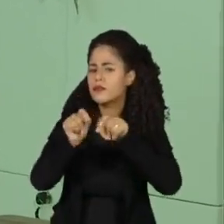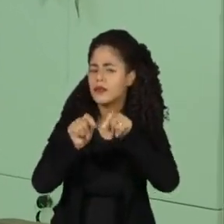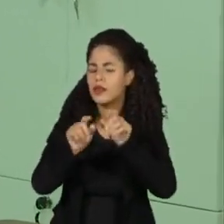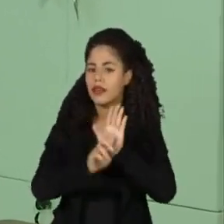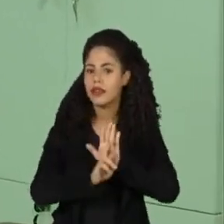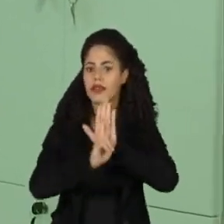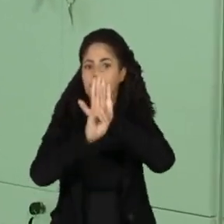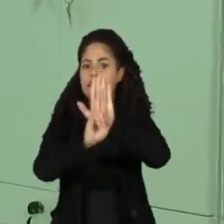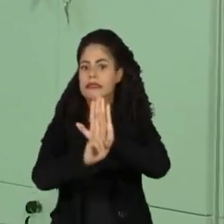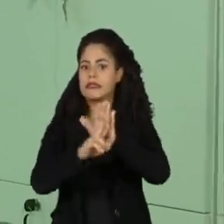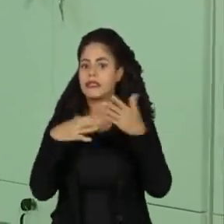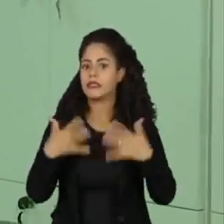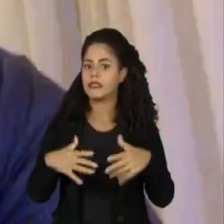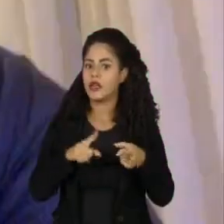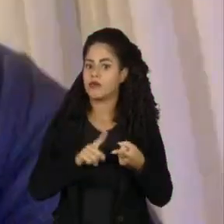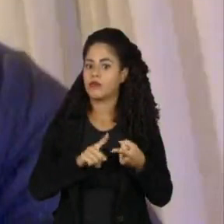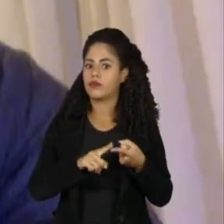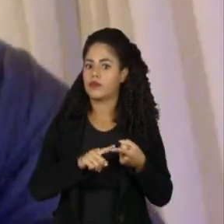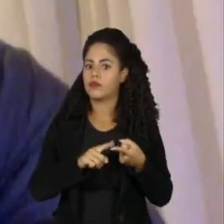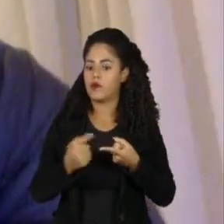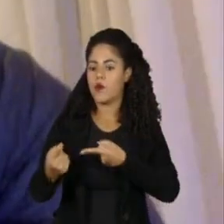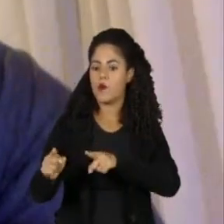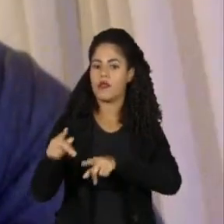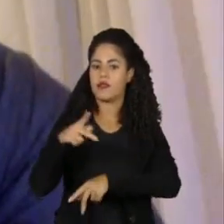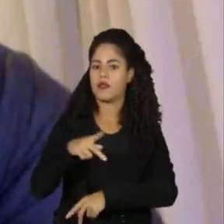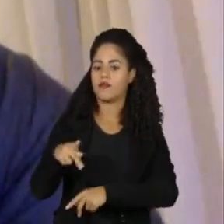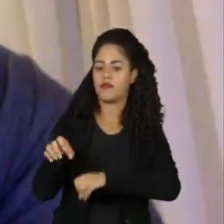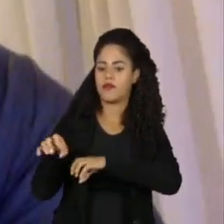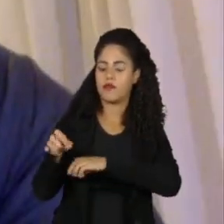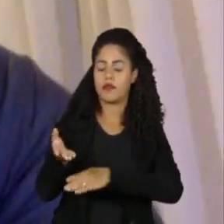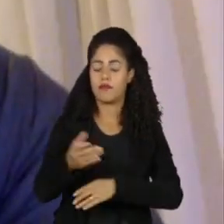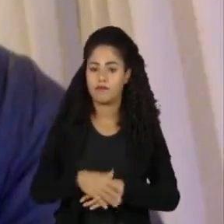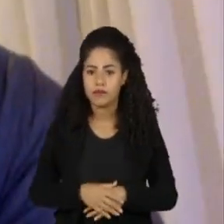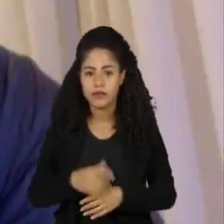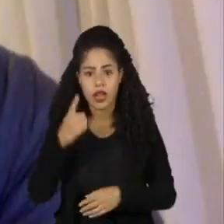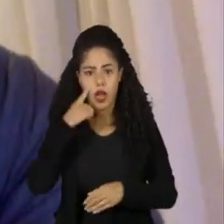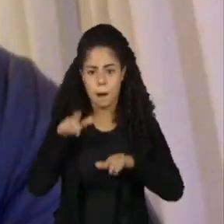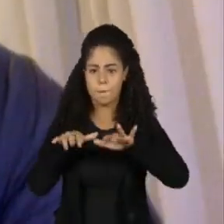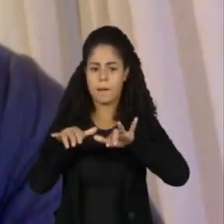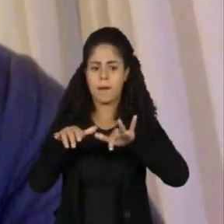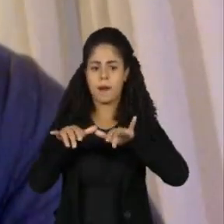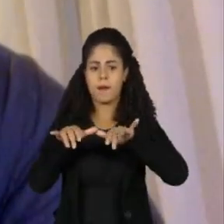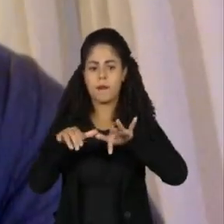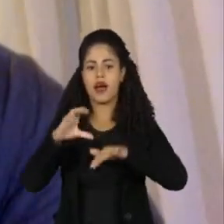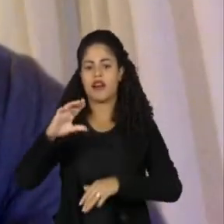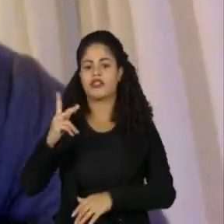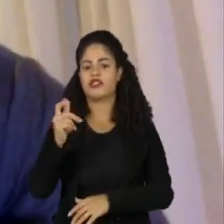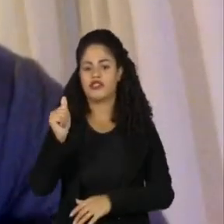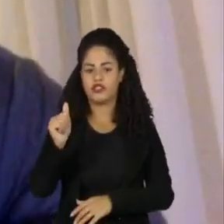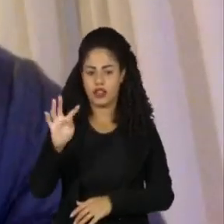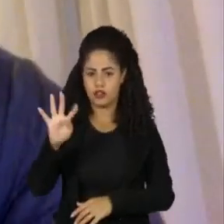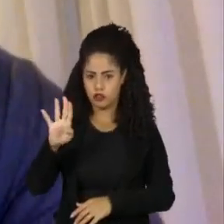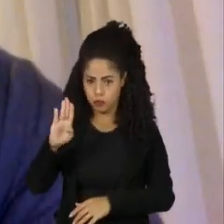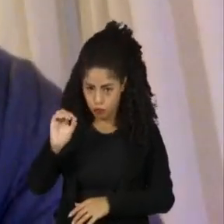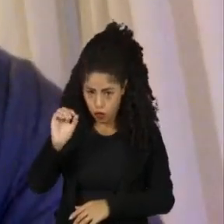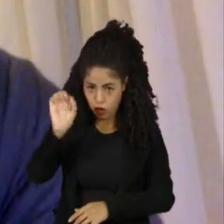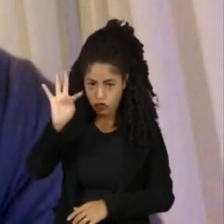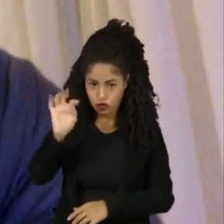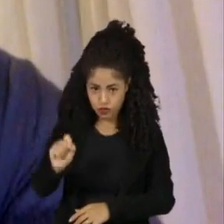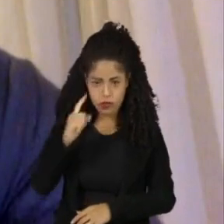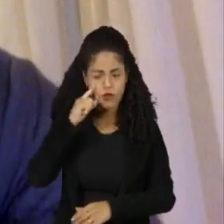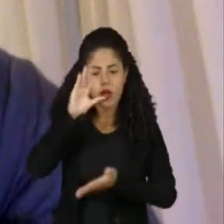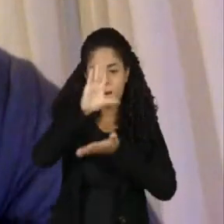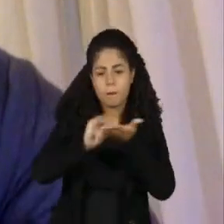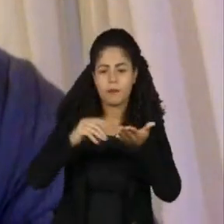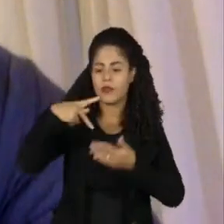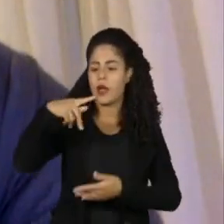representar ameaças para a educação. O ChatGPT ele pode ser utilizado, sim, para plágios. Não é exatamente um plágio, porque o que ele vai